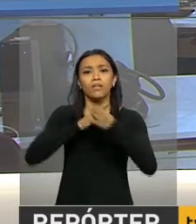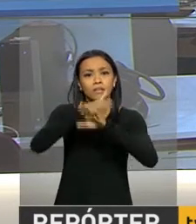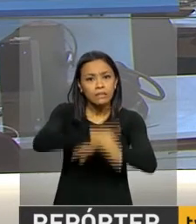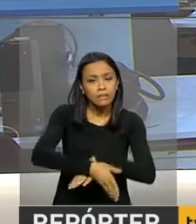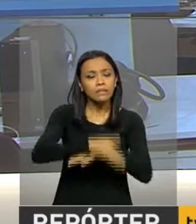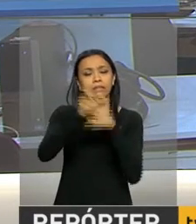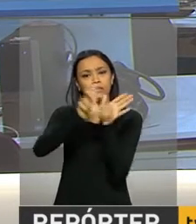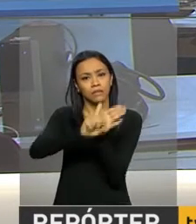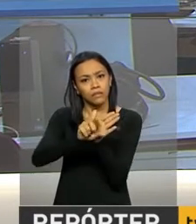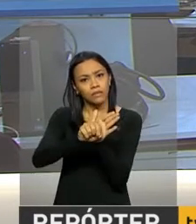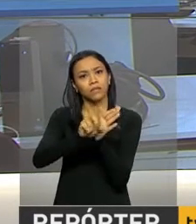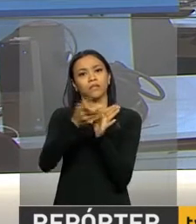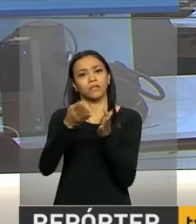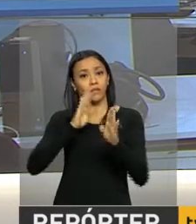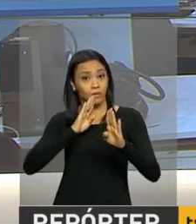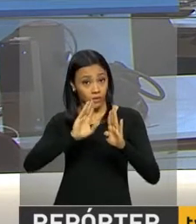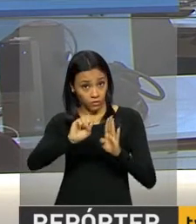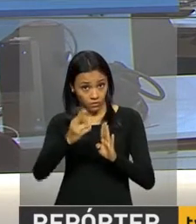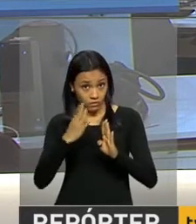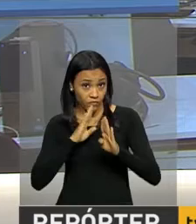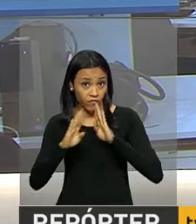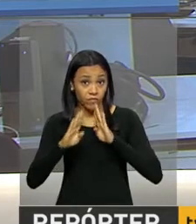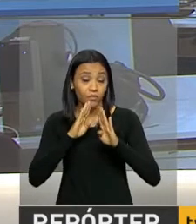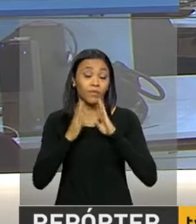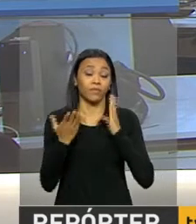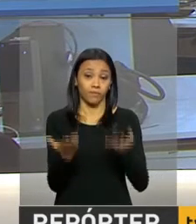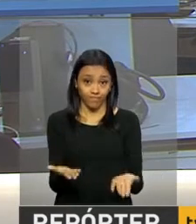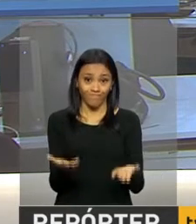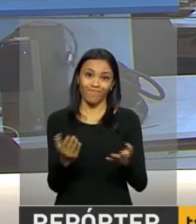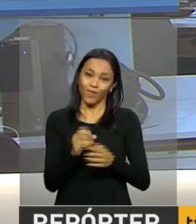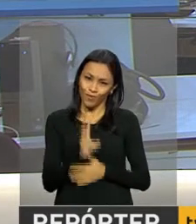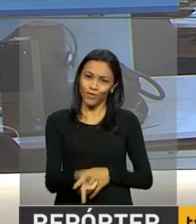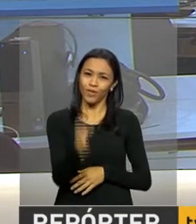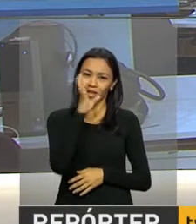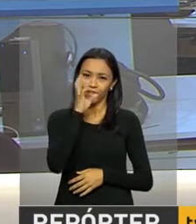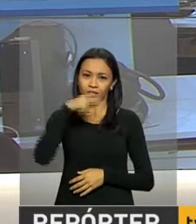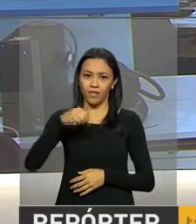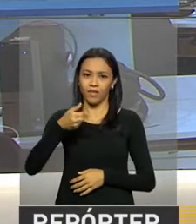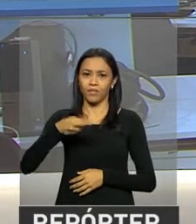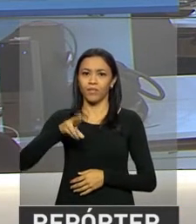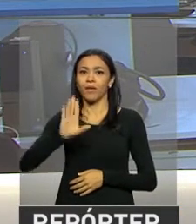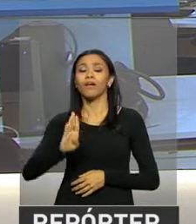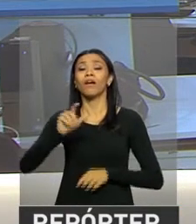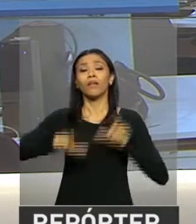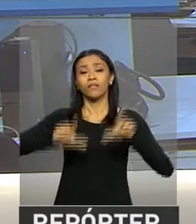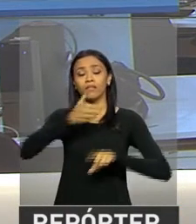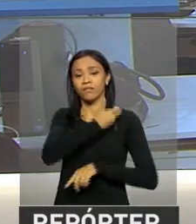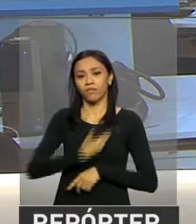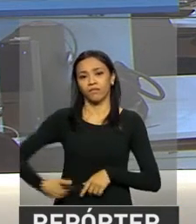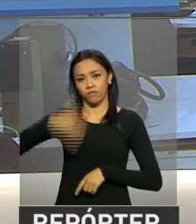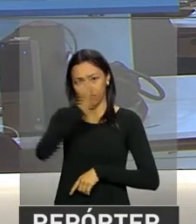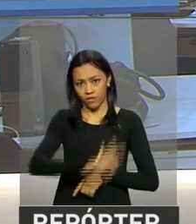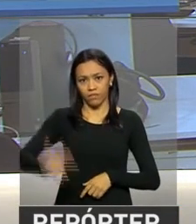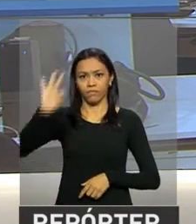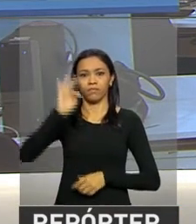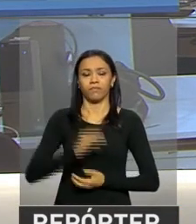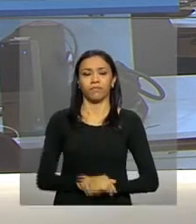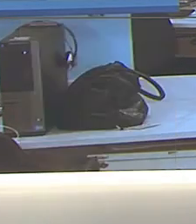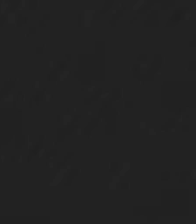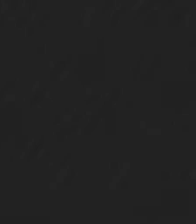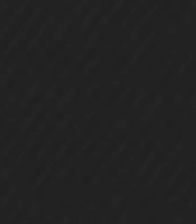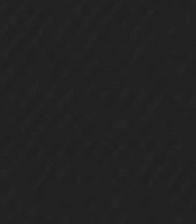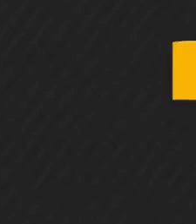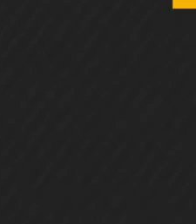nossas redes sociais, no Twitter e no Facebook. Continue com a gente aqui na NBR, a TV do Governo Federal.